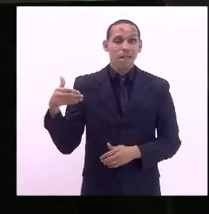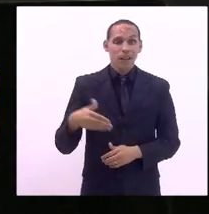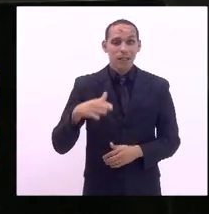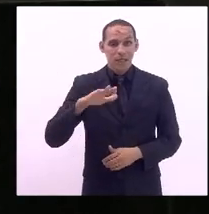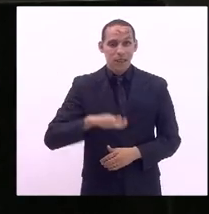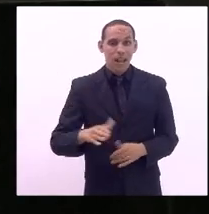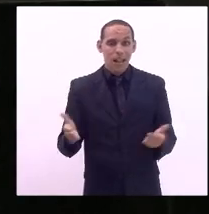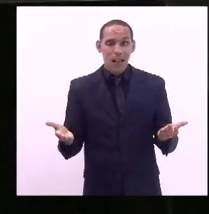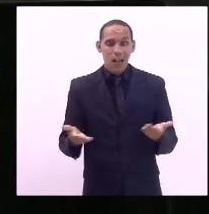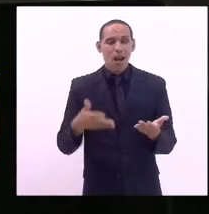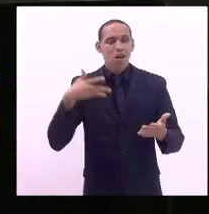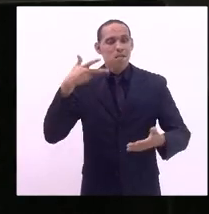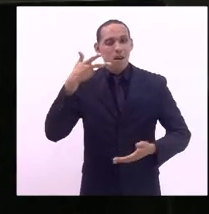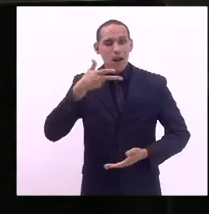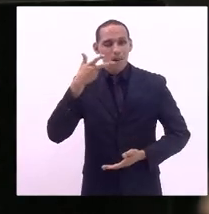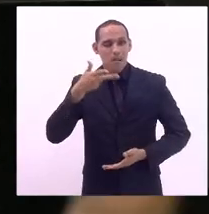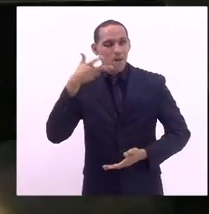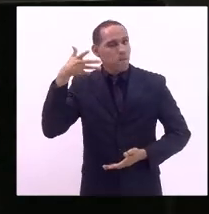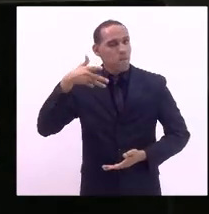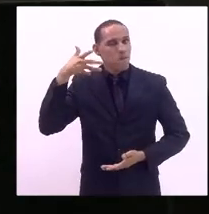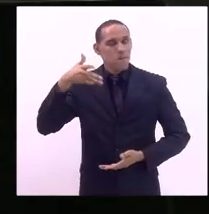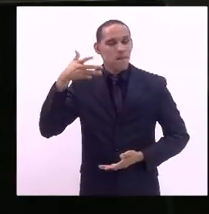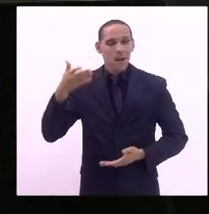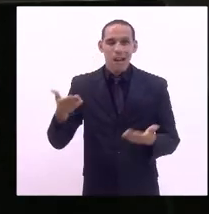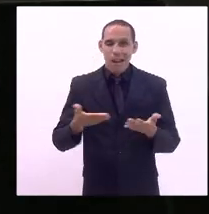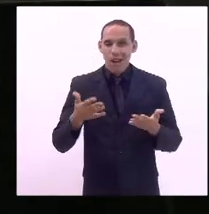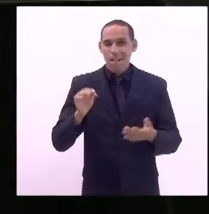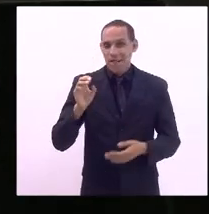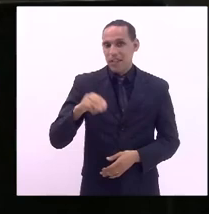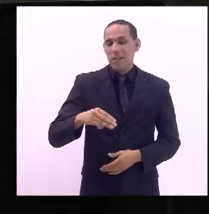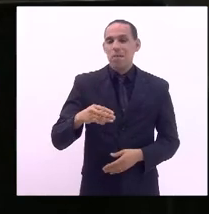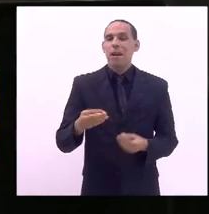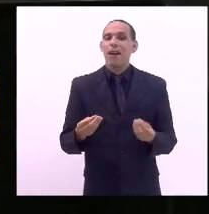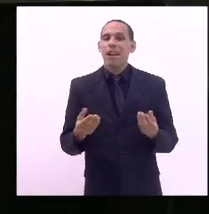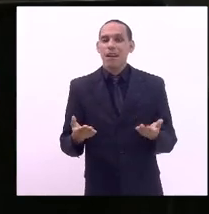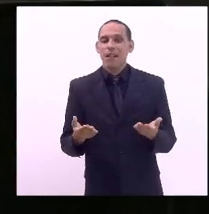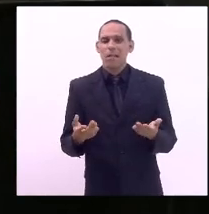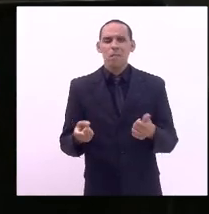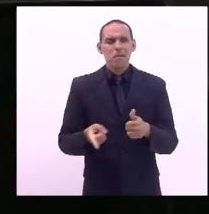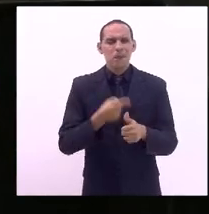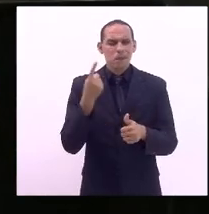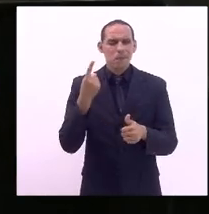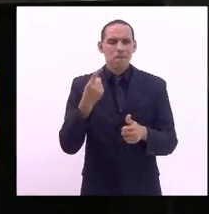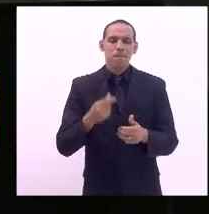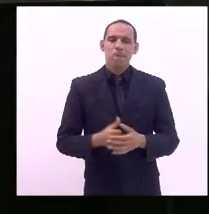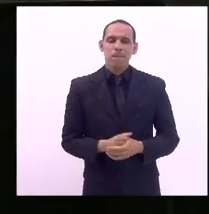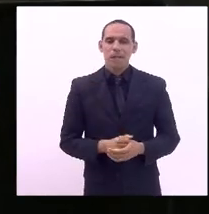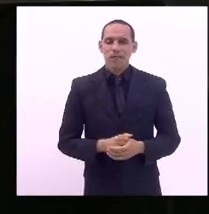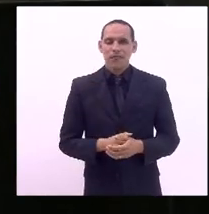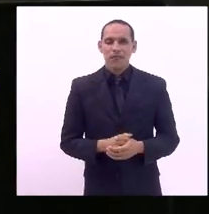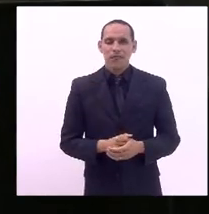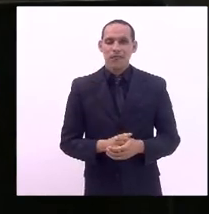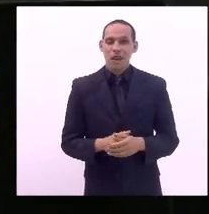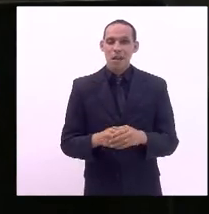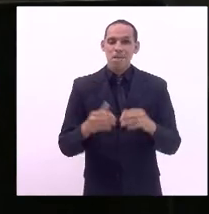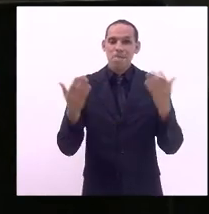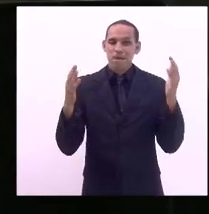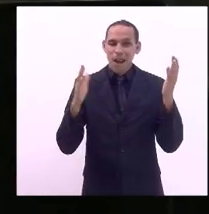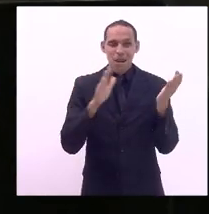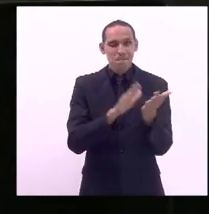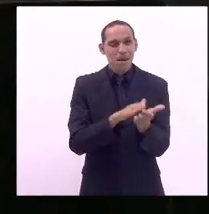tarde fazer uso da palavra nesse expediente final, em primeiro lugar, para